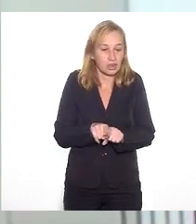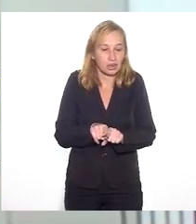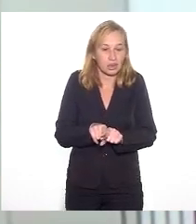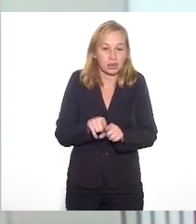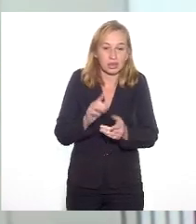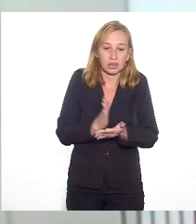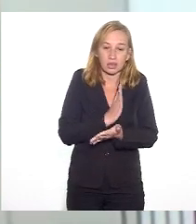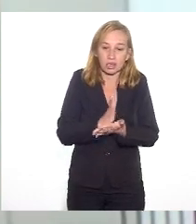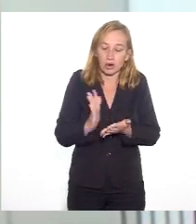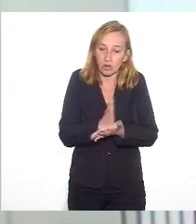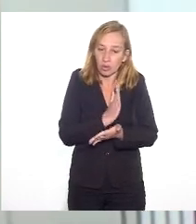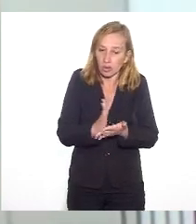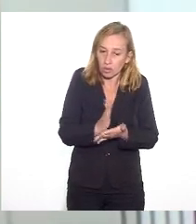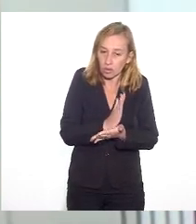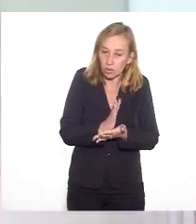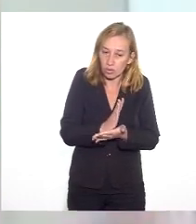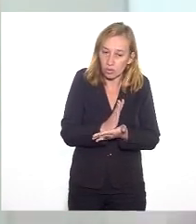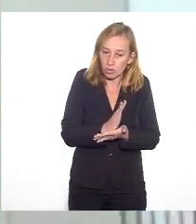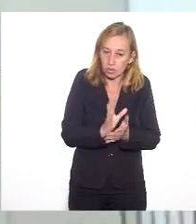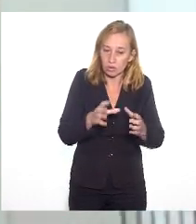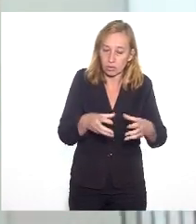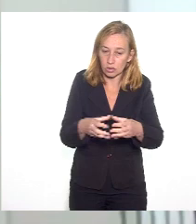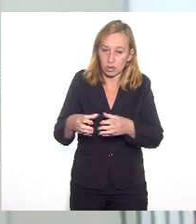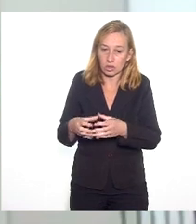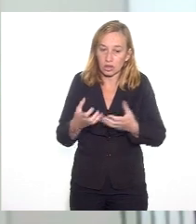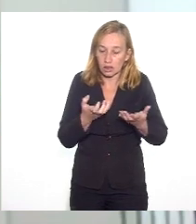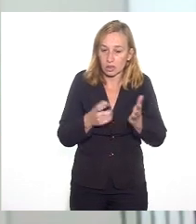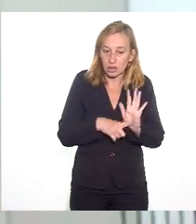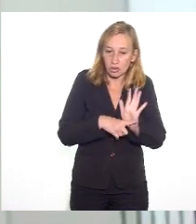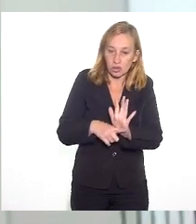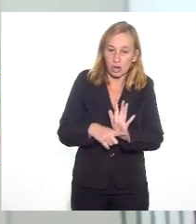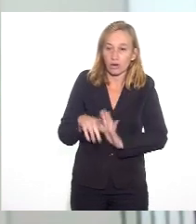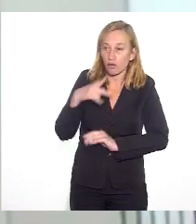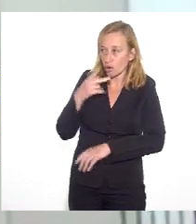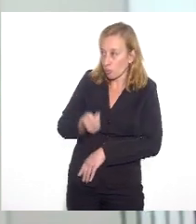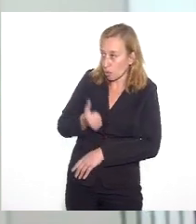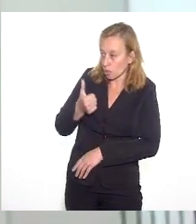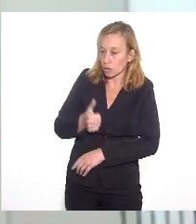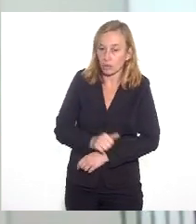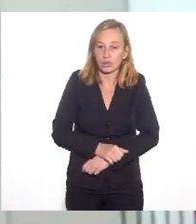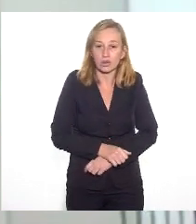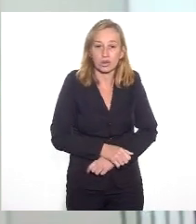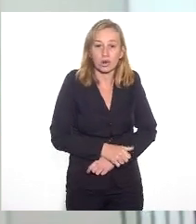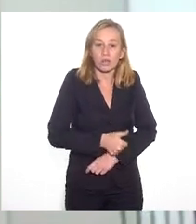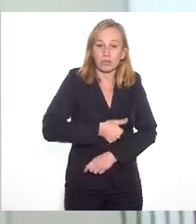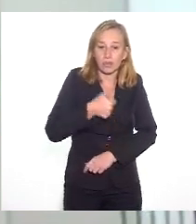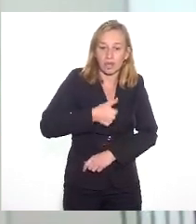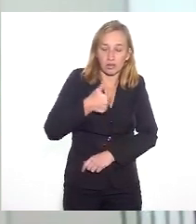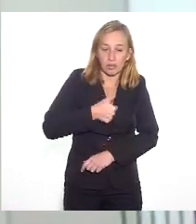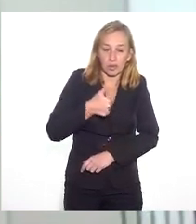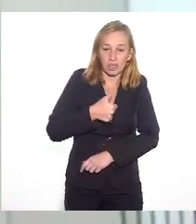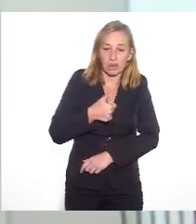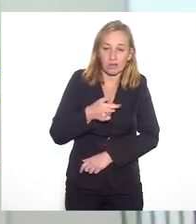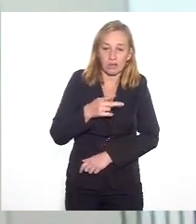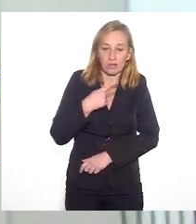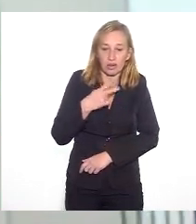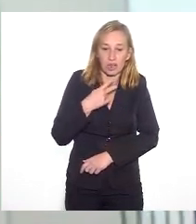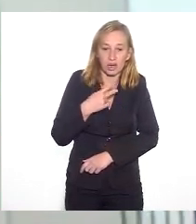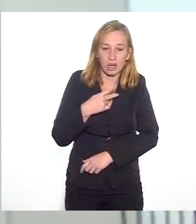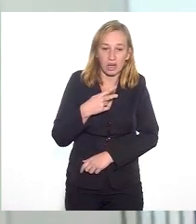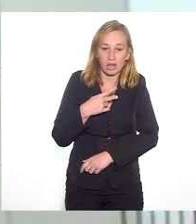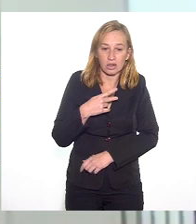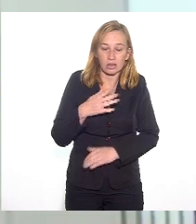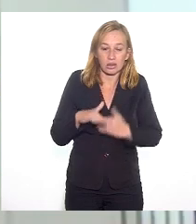algumas omissões que a gente tentou ajudar a sanar, e eu vou falar um pouco sobre isso. primeiro lugar, é sobre o processo